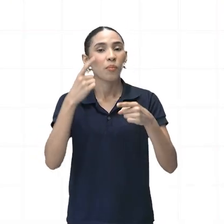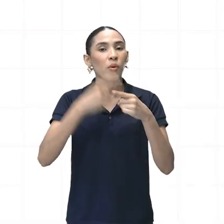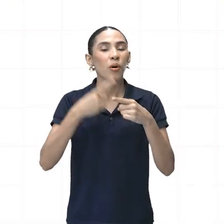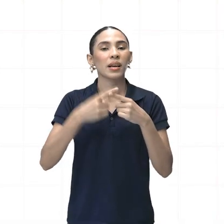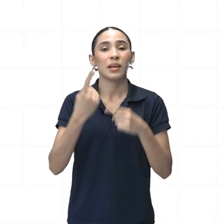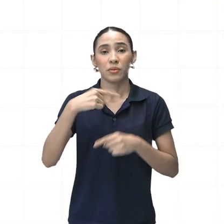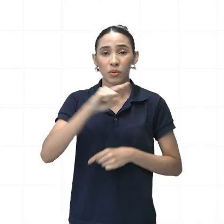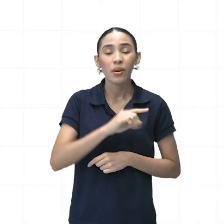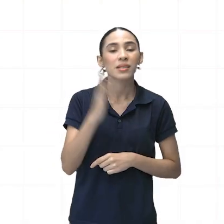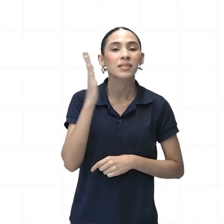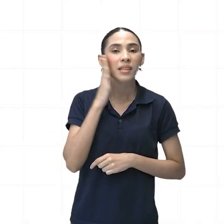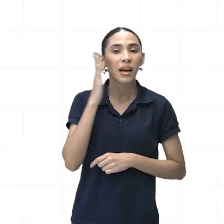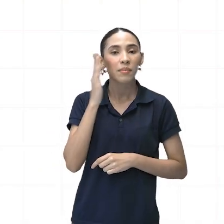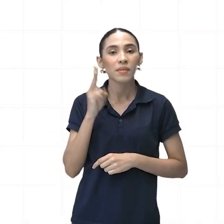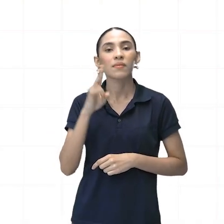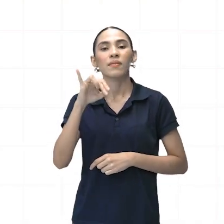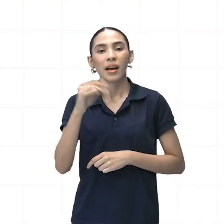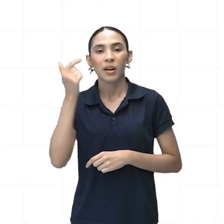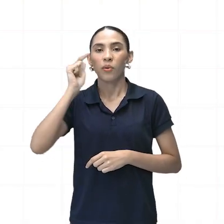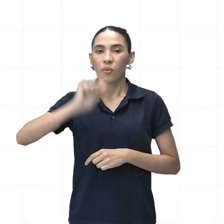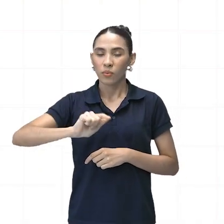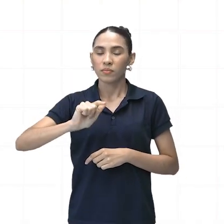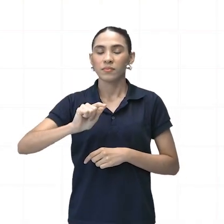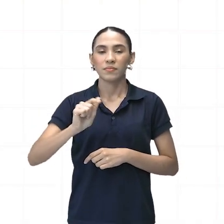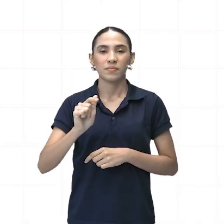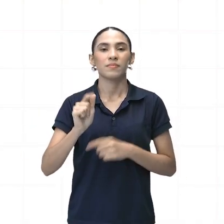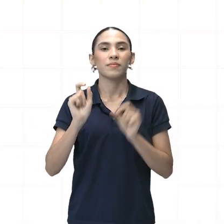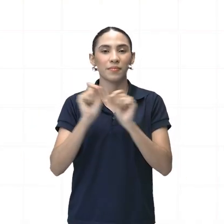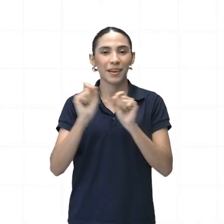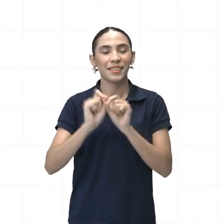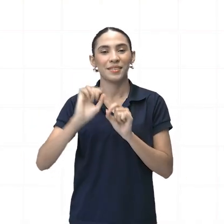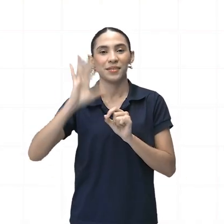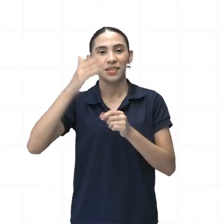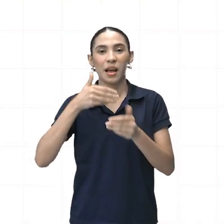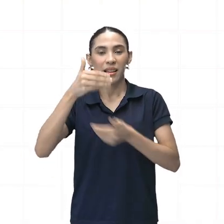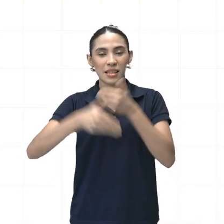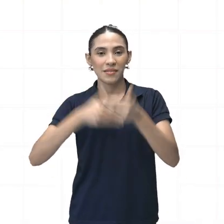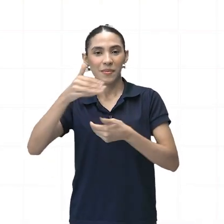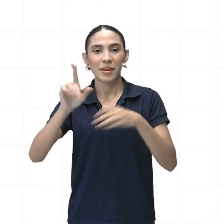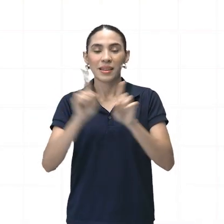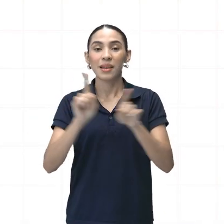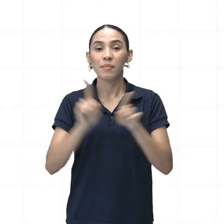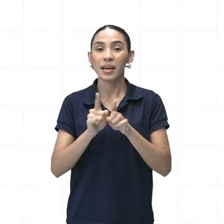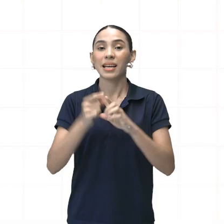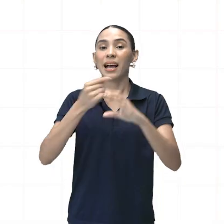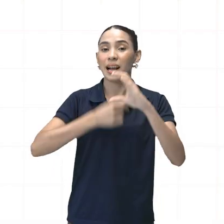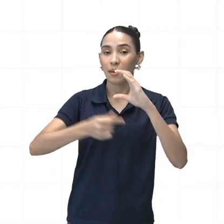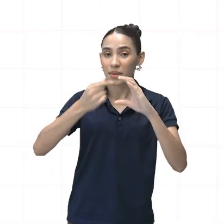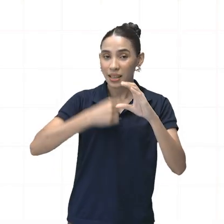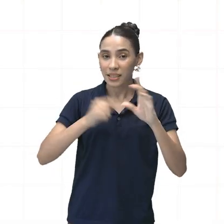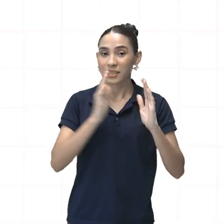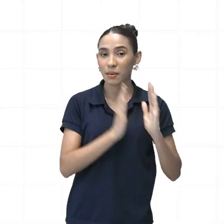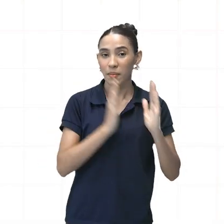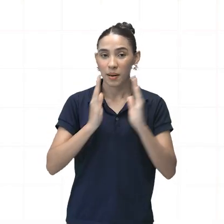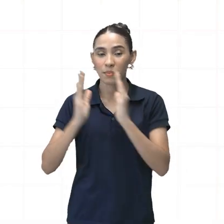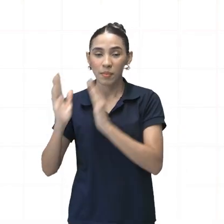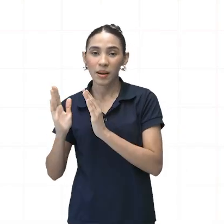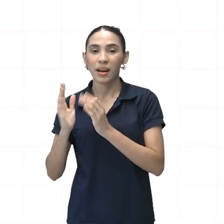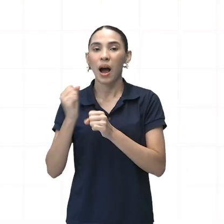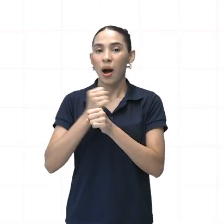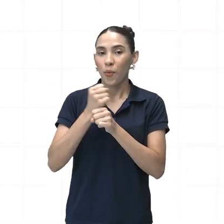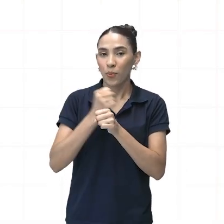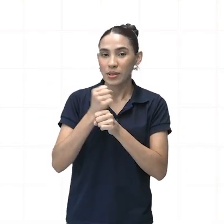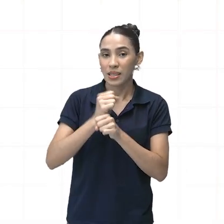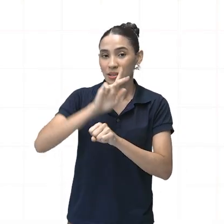vai ocorrendo, né, o desenvolvimento aí desse sistema capitalista através das suas fases. Passando alguns